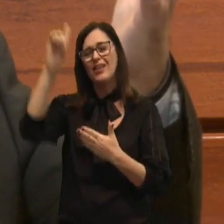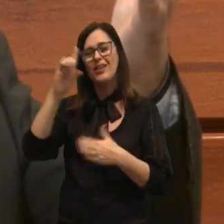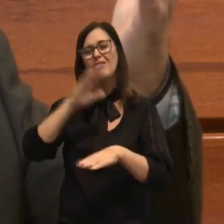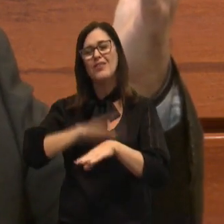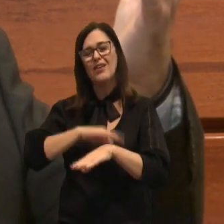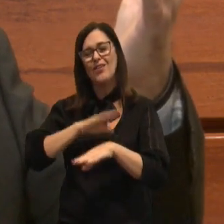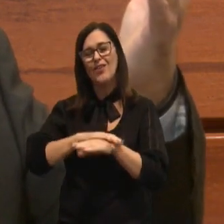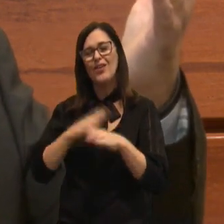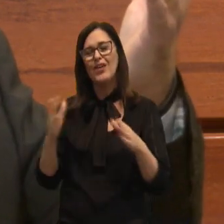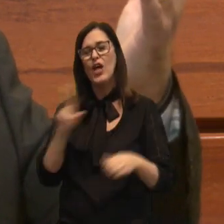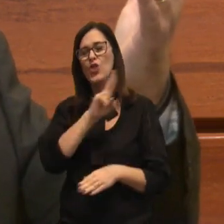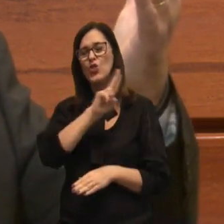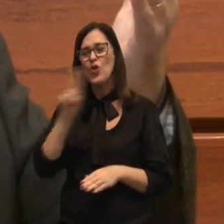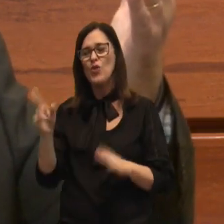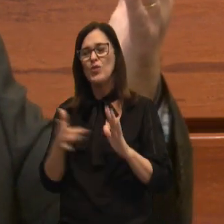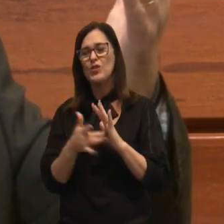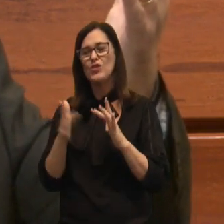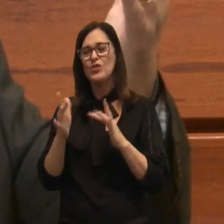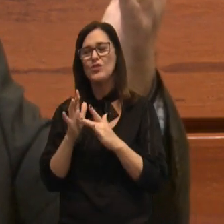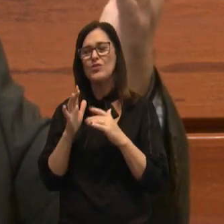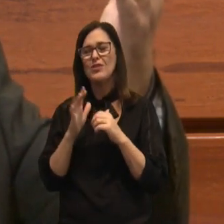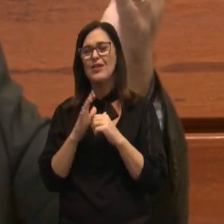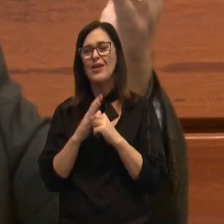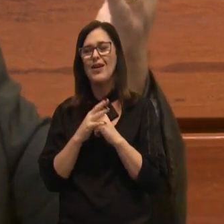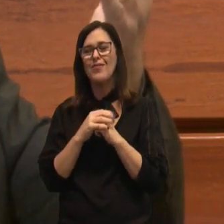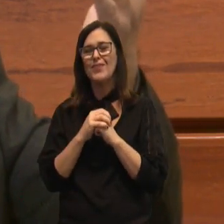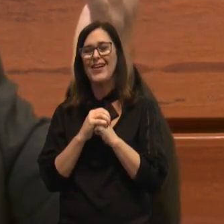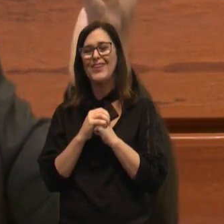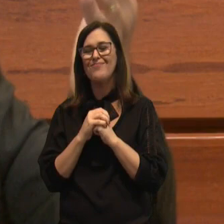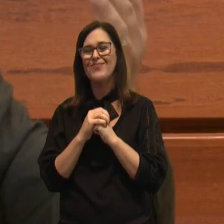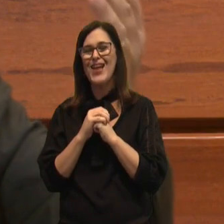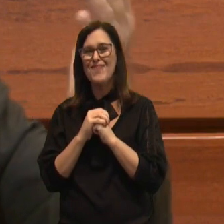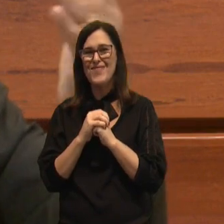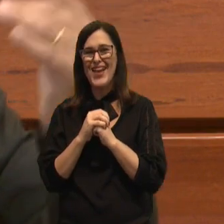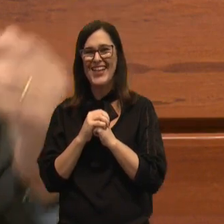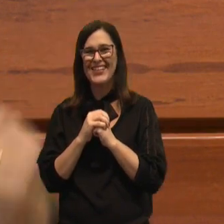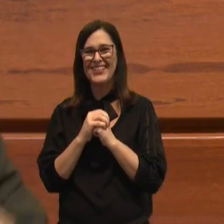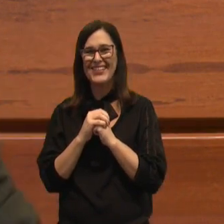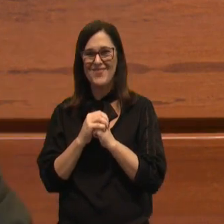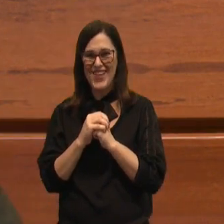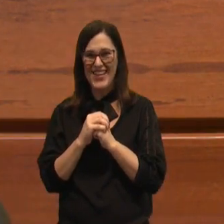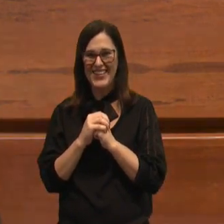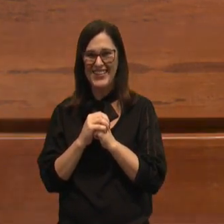hora, em nome de Jesus. Amém e amém, Pai.